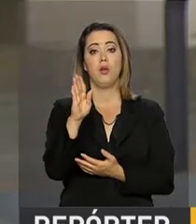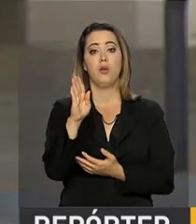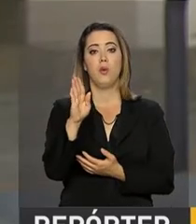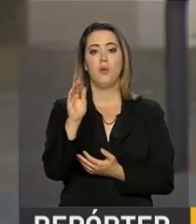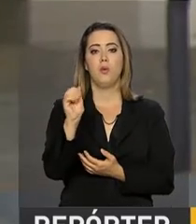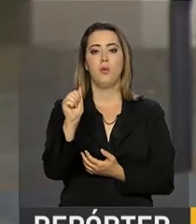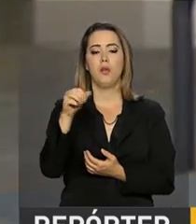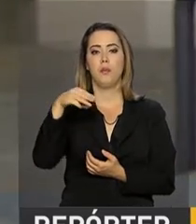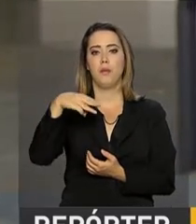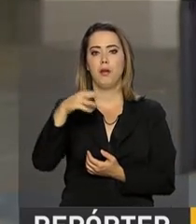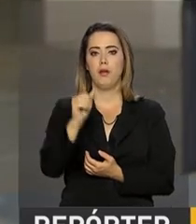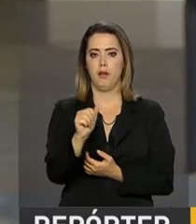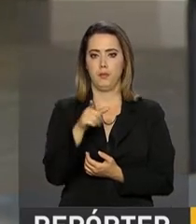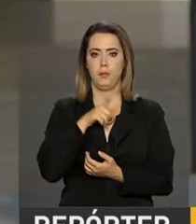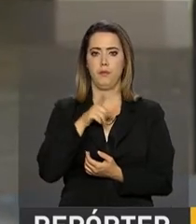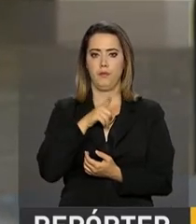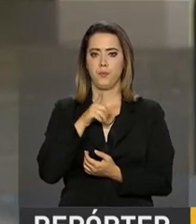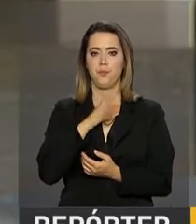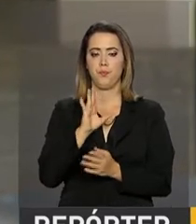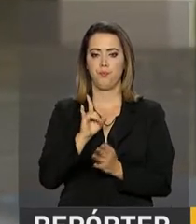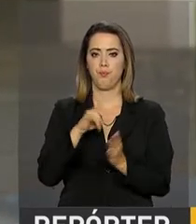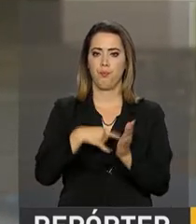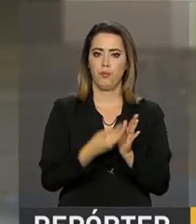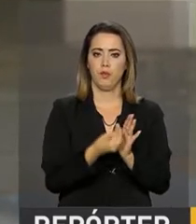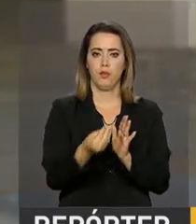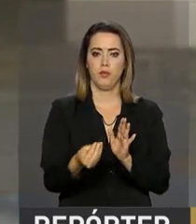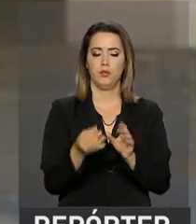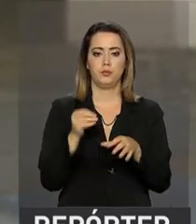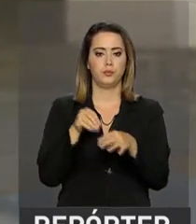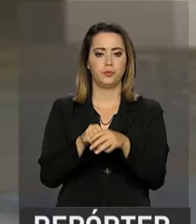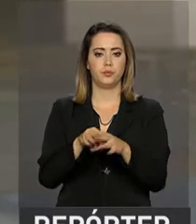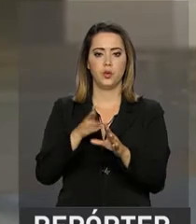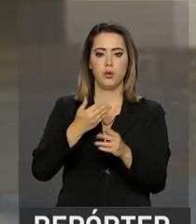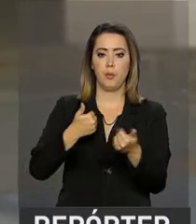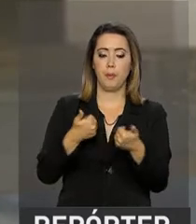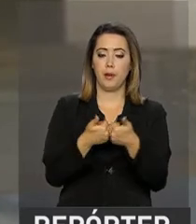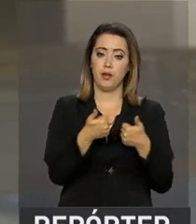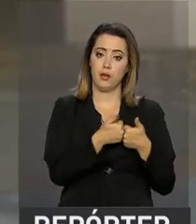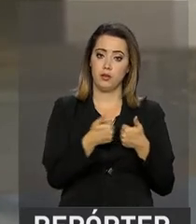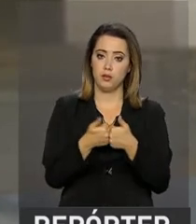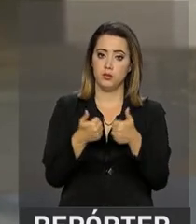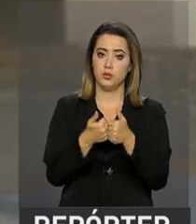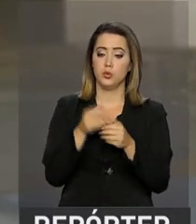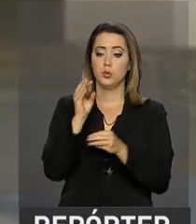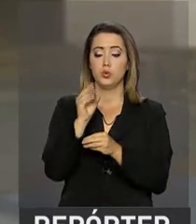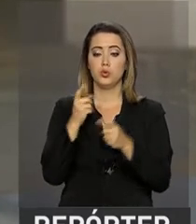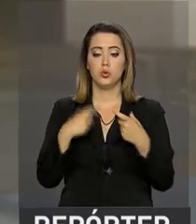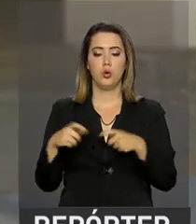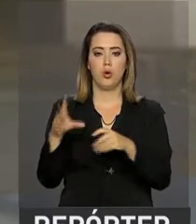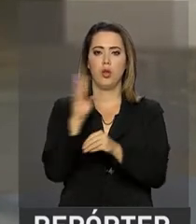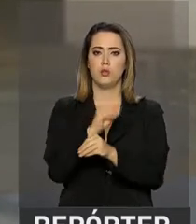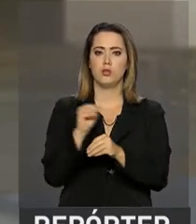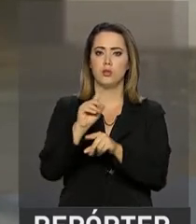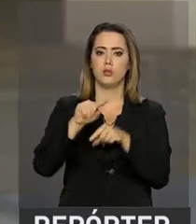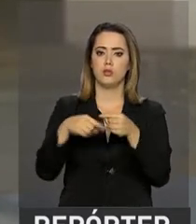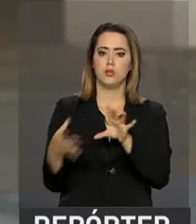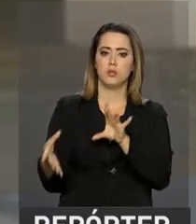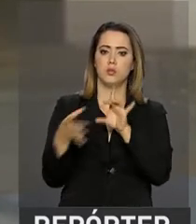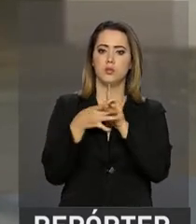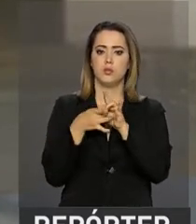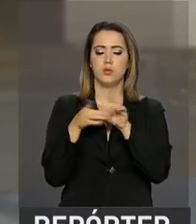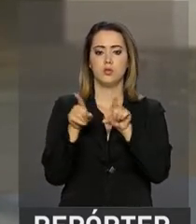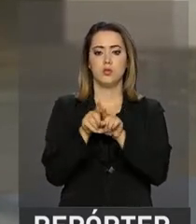regularizar terrenos com pendências fundiárias no interior ou no entorno de unidades de conservação para em seguida integrá-los à área protegida